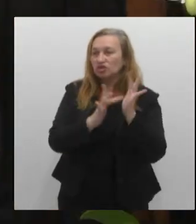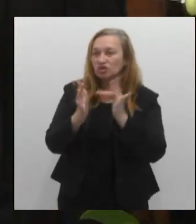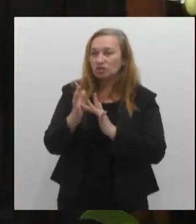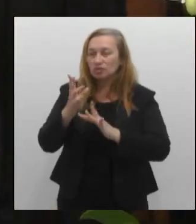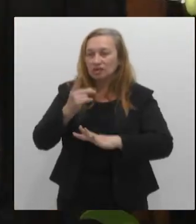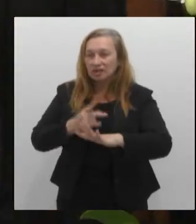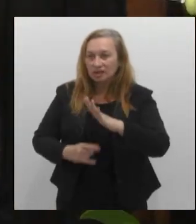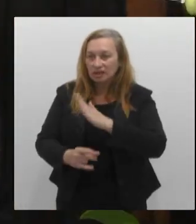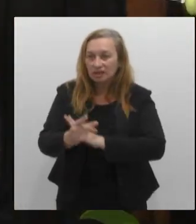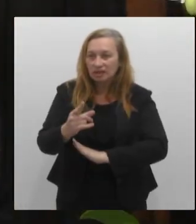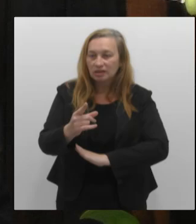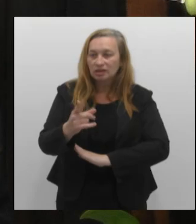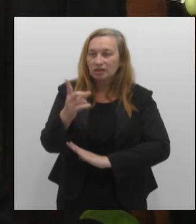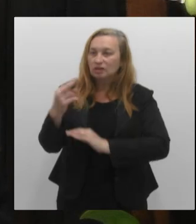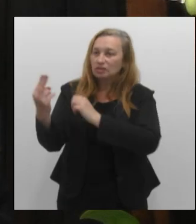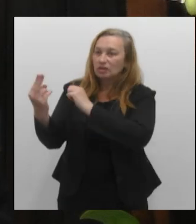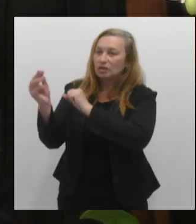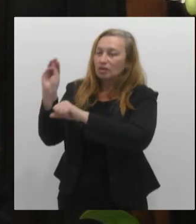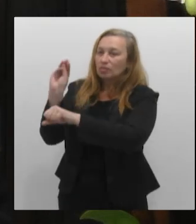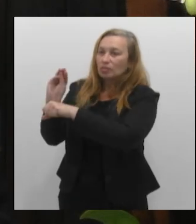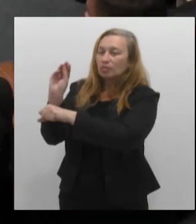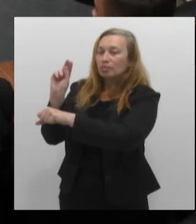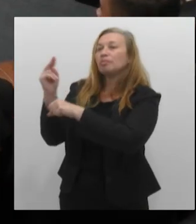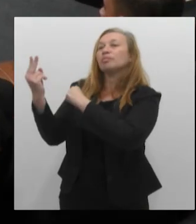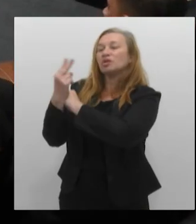Nossa proteção está no nome do Senhor.